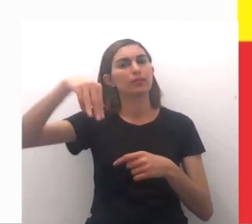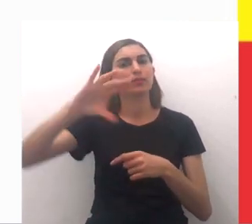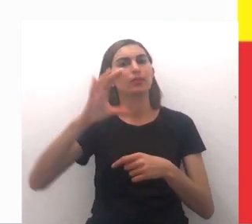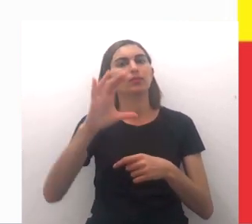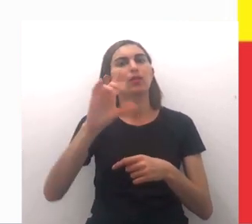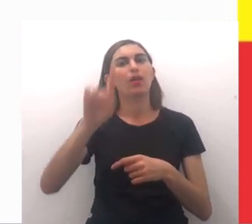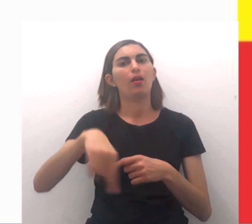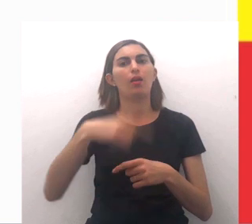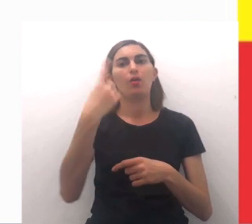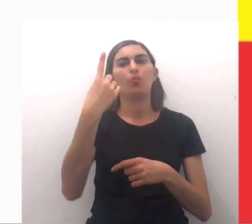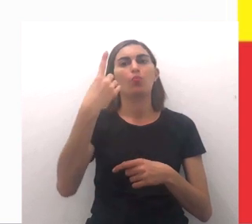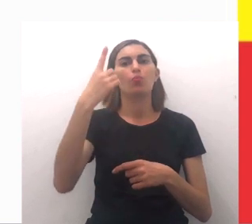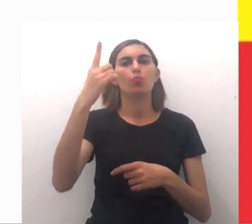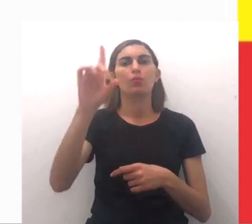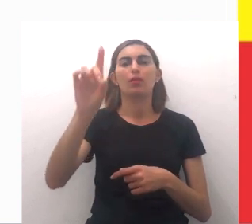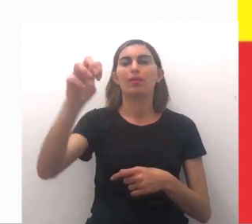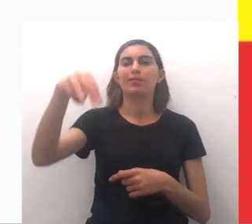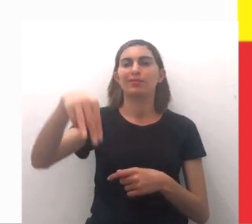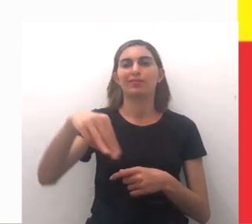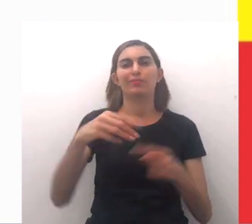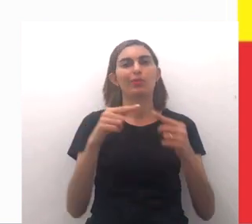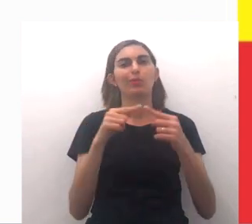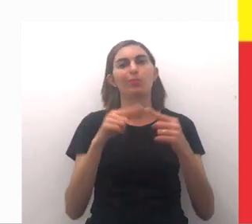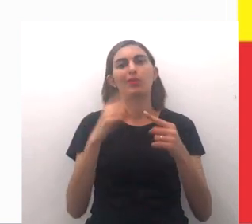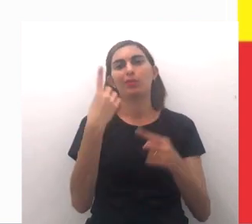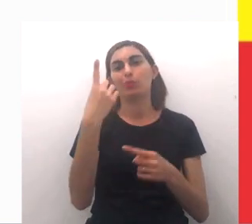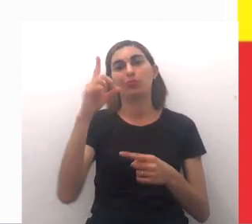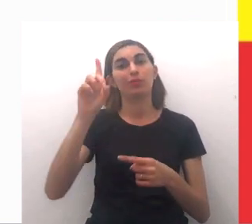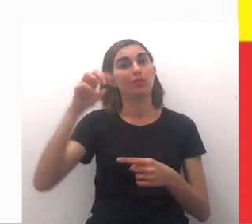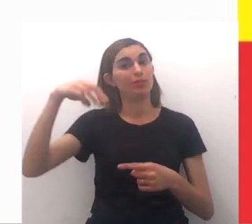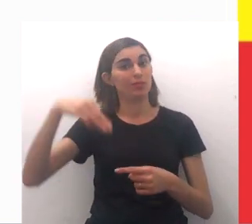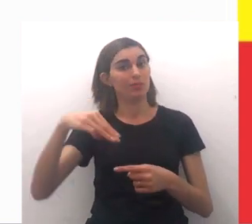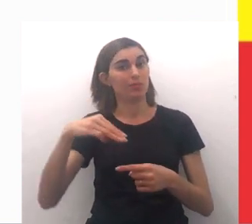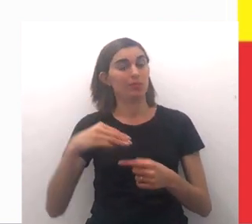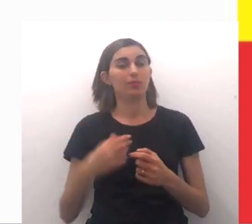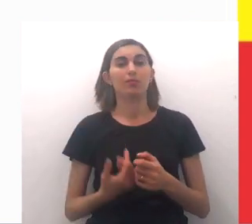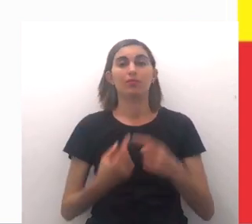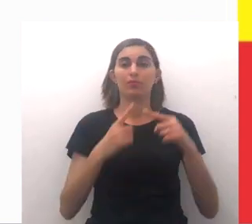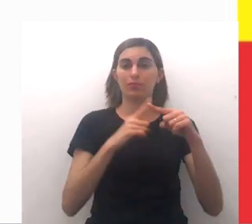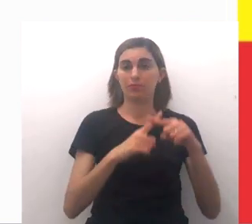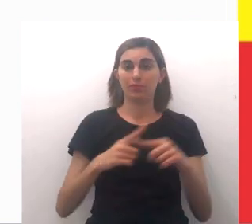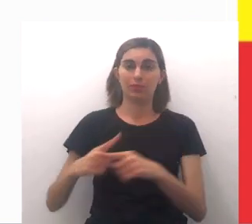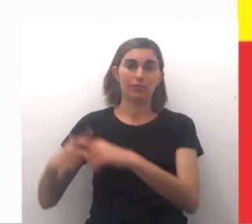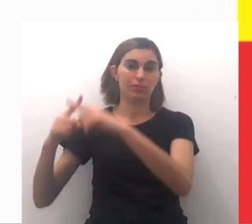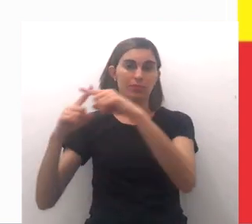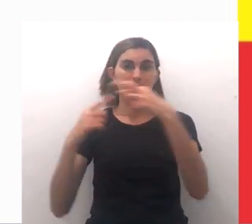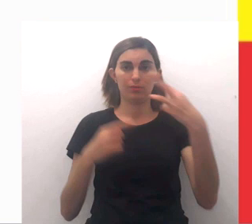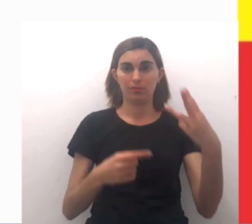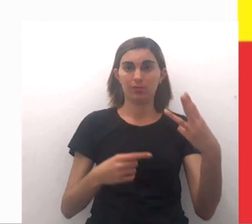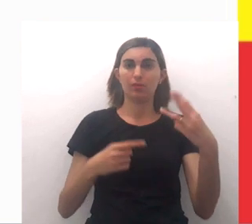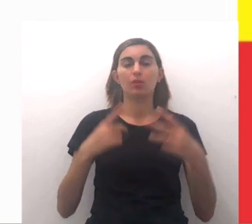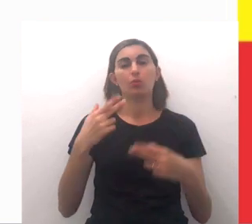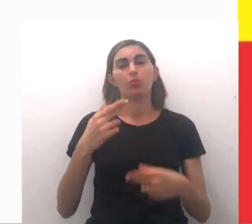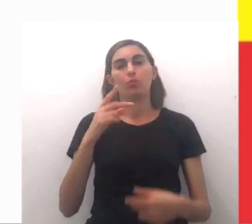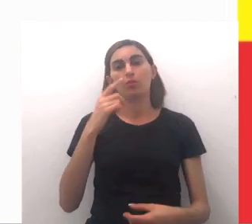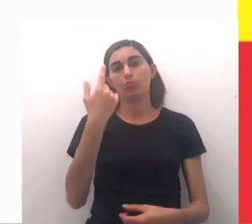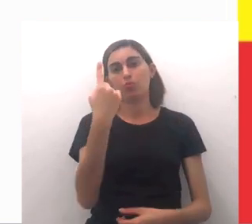é 1 decímetro. Então, 1 decímetro vezes 1 decímetro e 1 decímetro é igual a 1